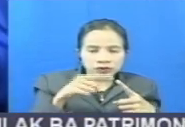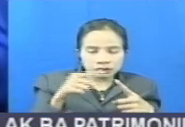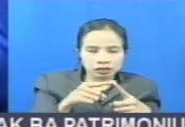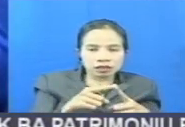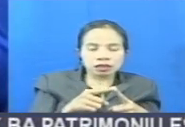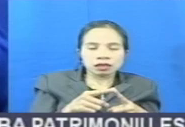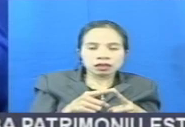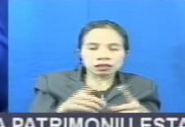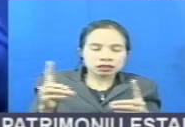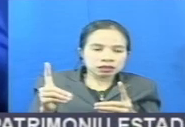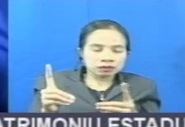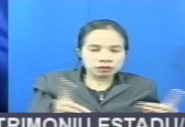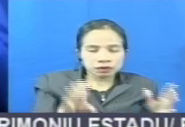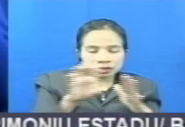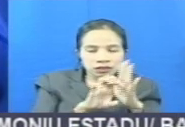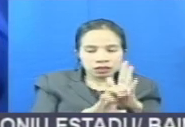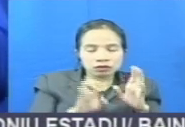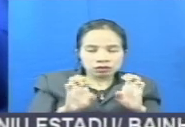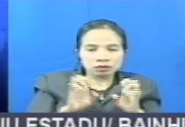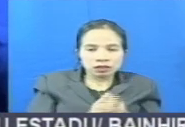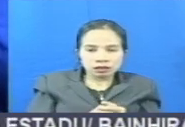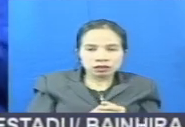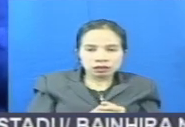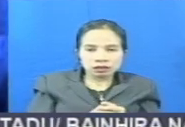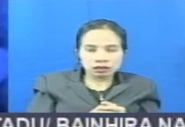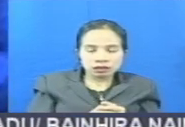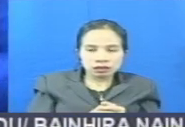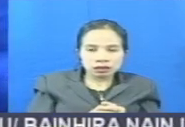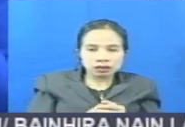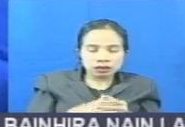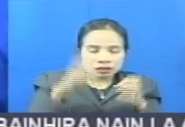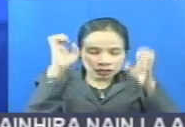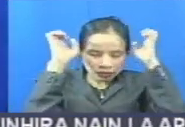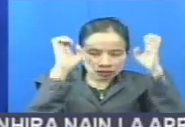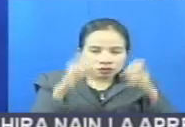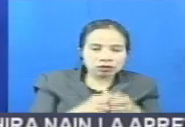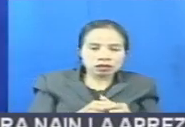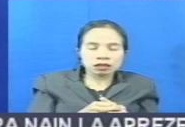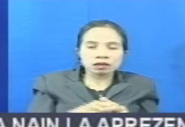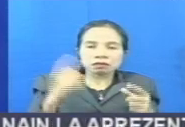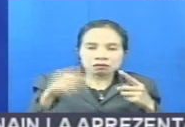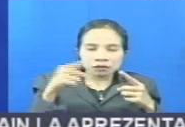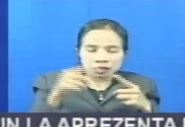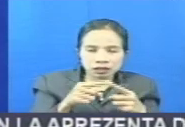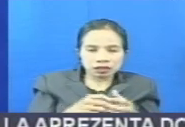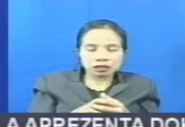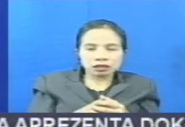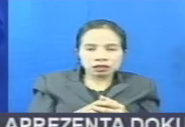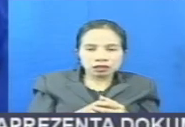emergência. E de né, ninguém data, tempo, caduca, né, depende da ira, estado de